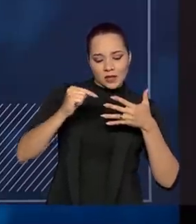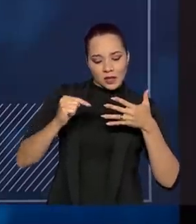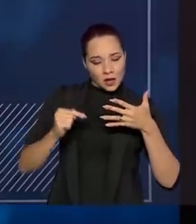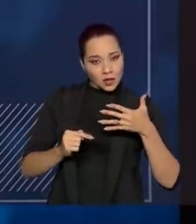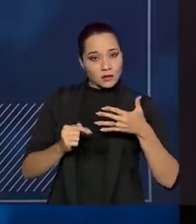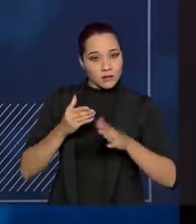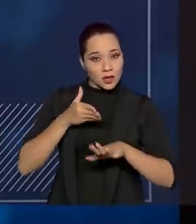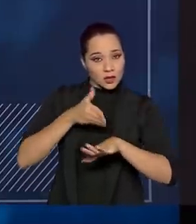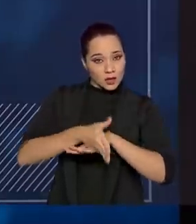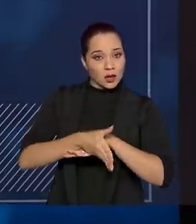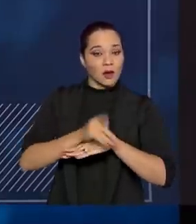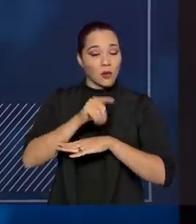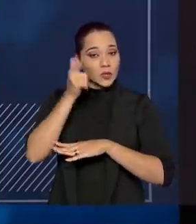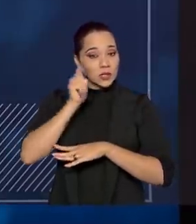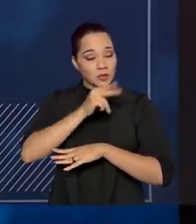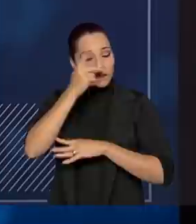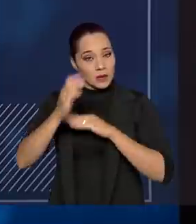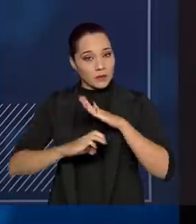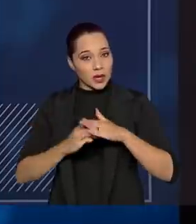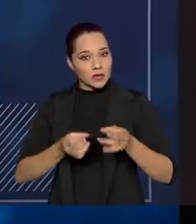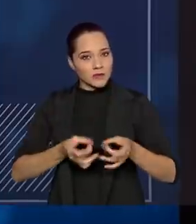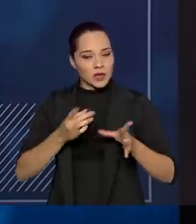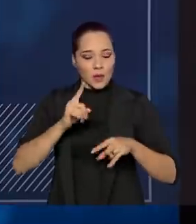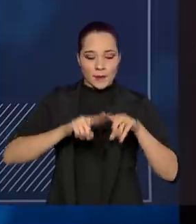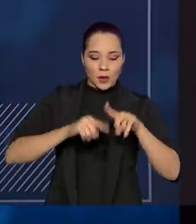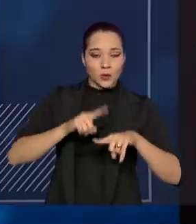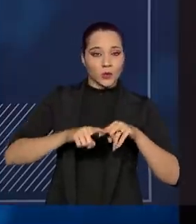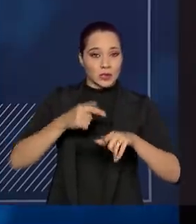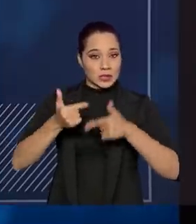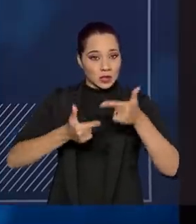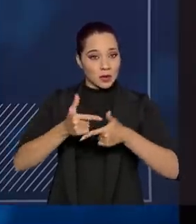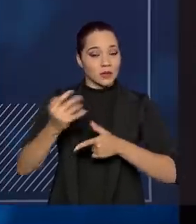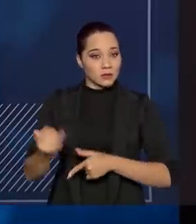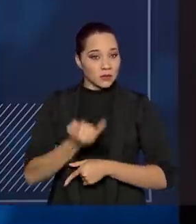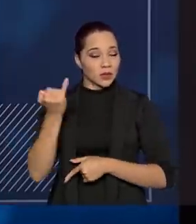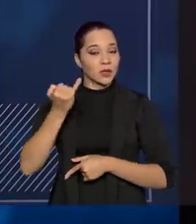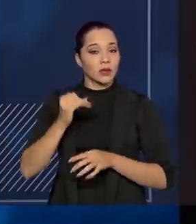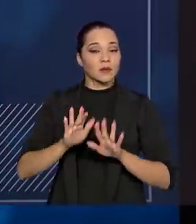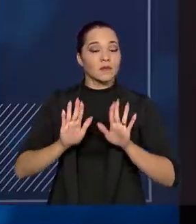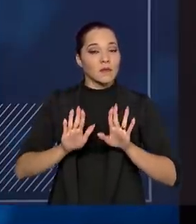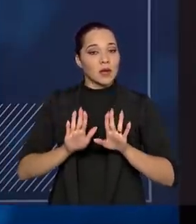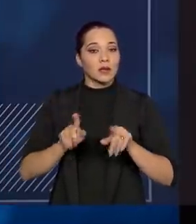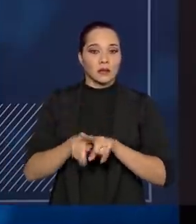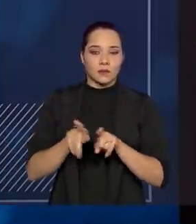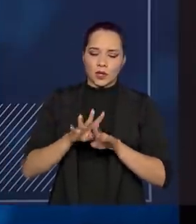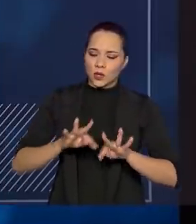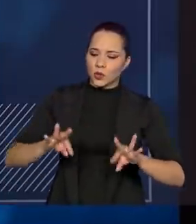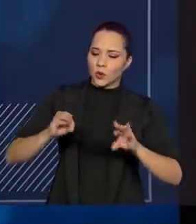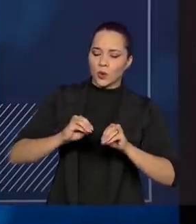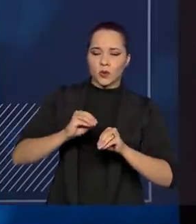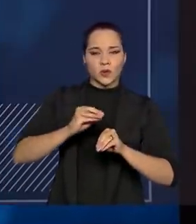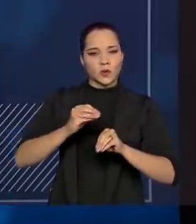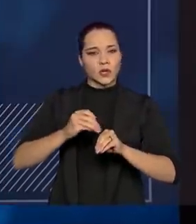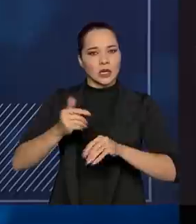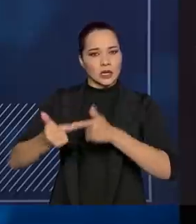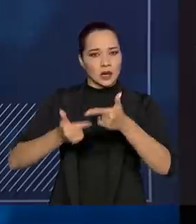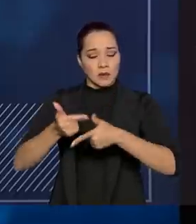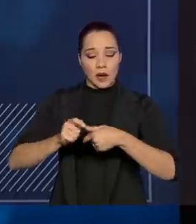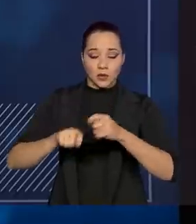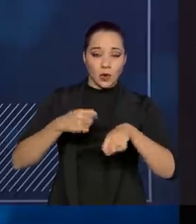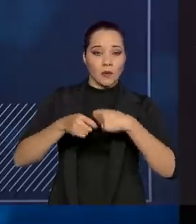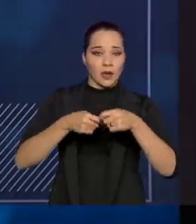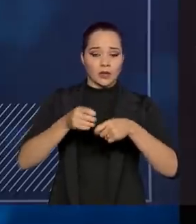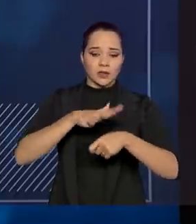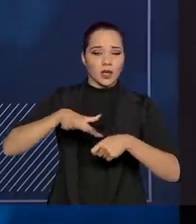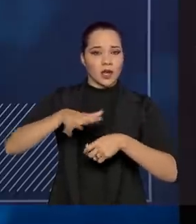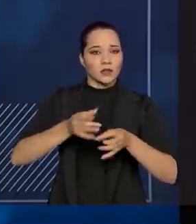ingresso de fornecedores, não só de produtos e serviços essenciais, mas todos aqueles que atuavam no comércio